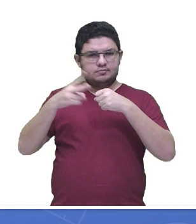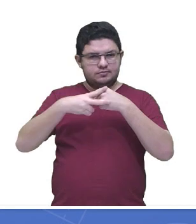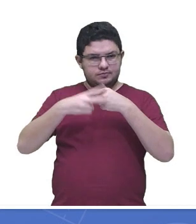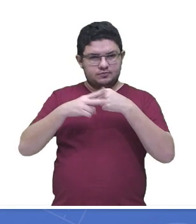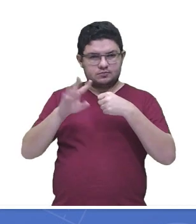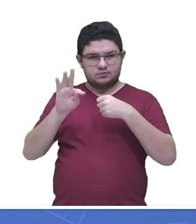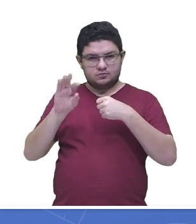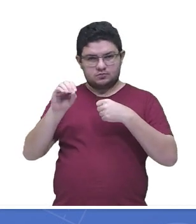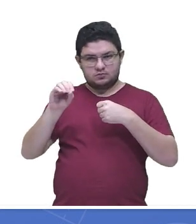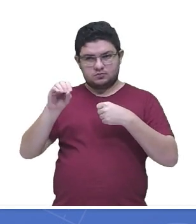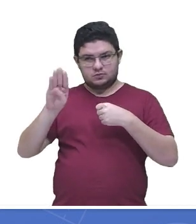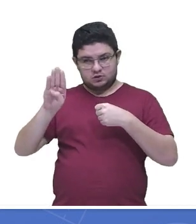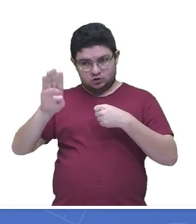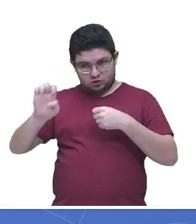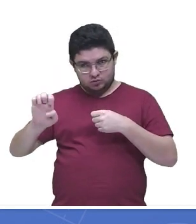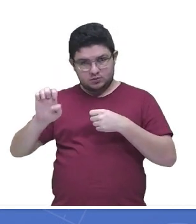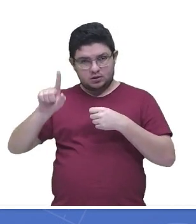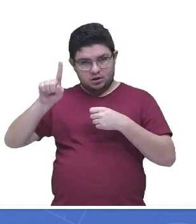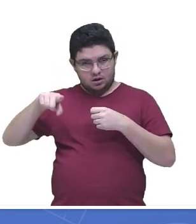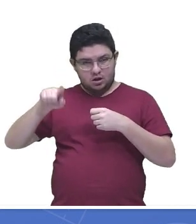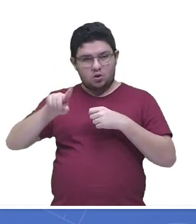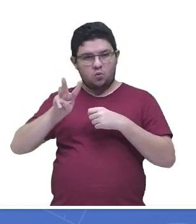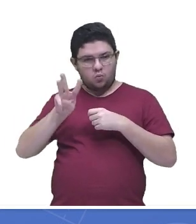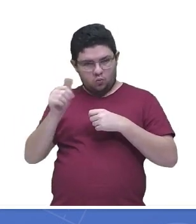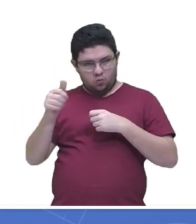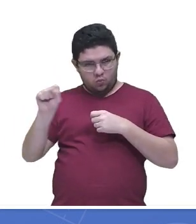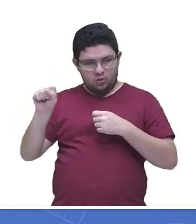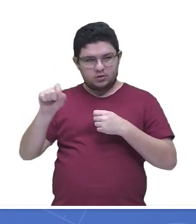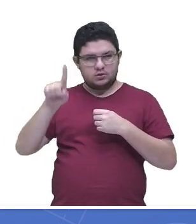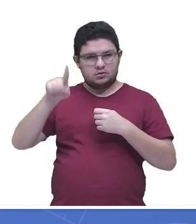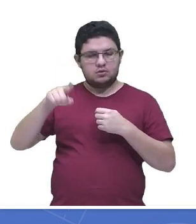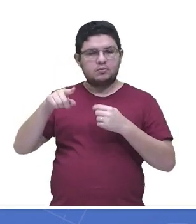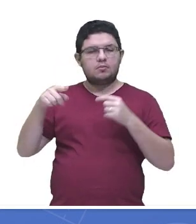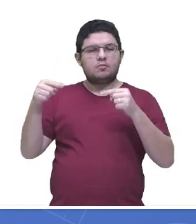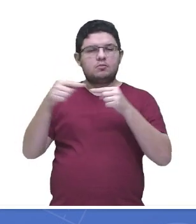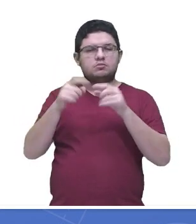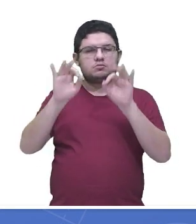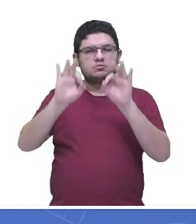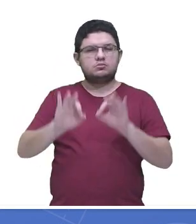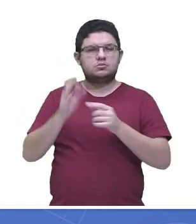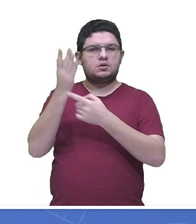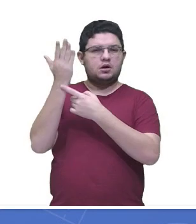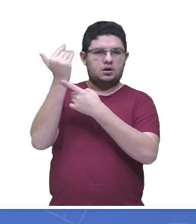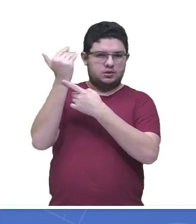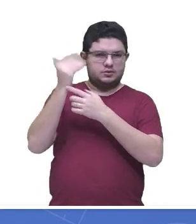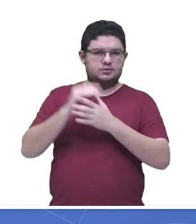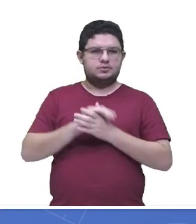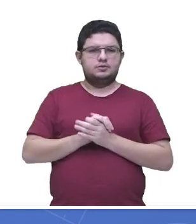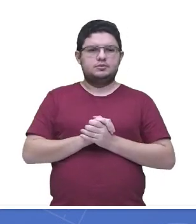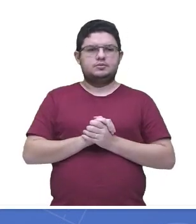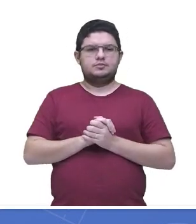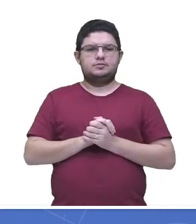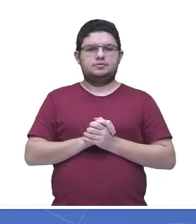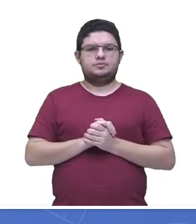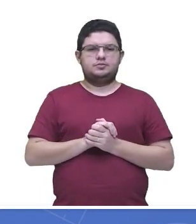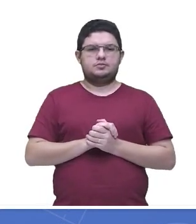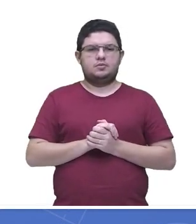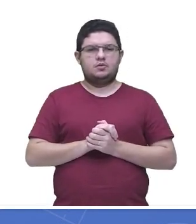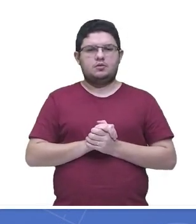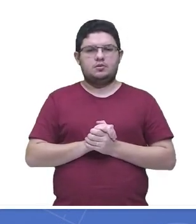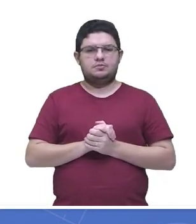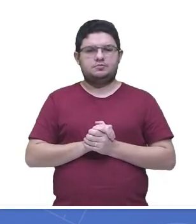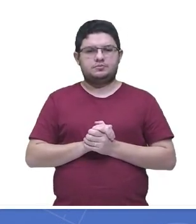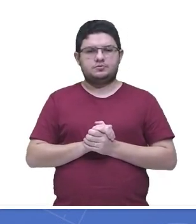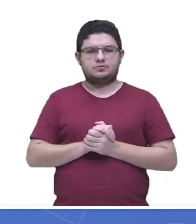was? To be eu was também no passado. No exemplo a seguir, eu tenho she